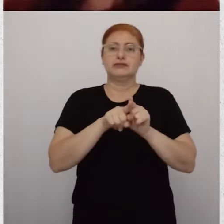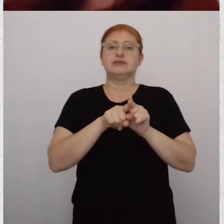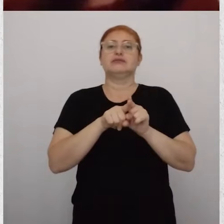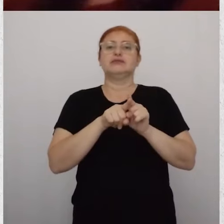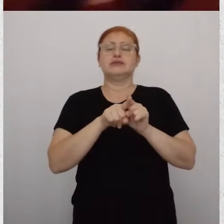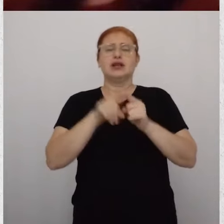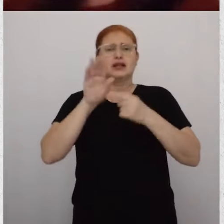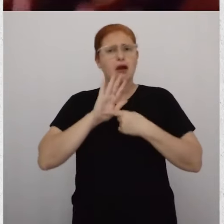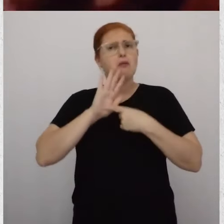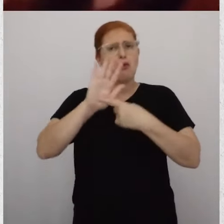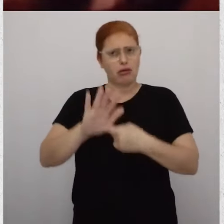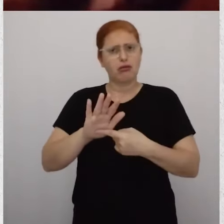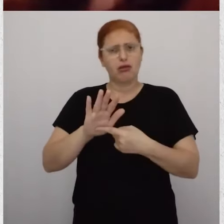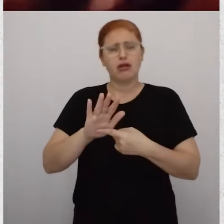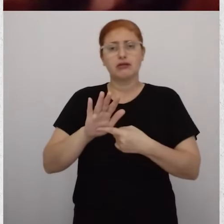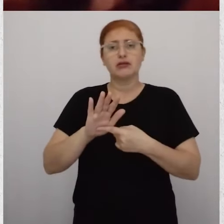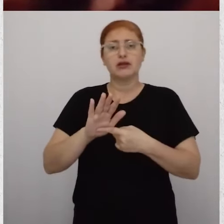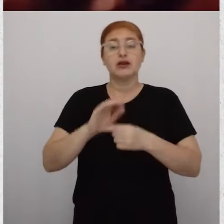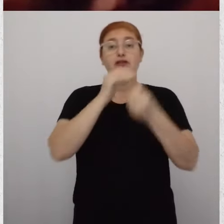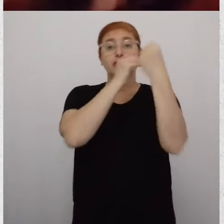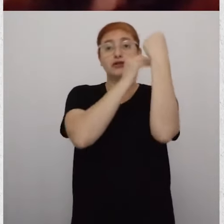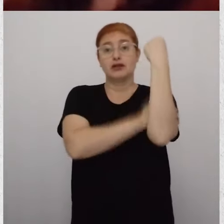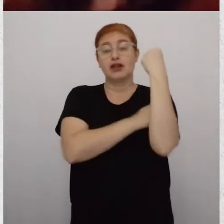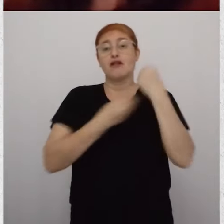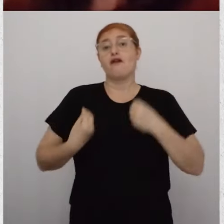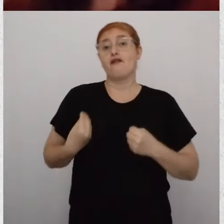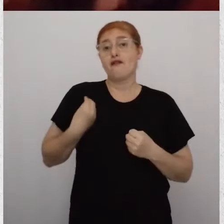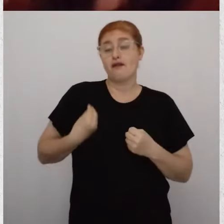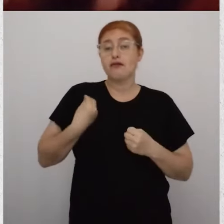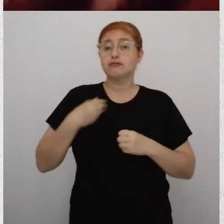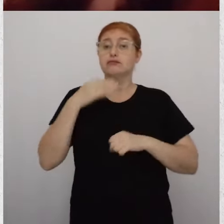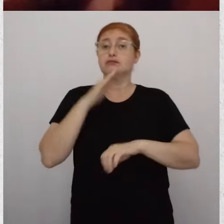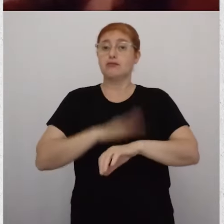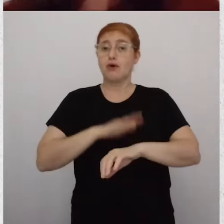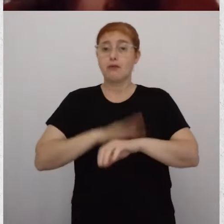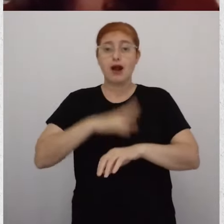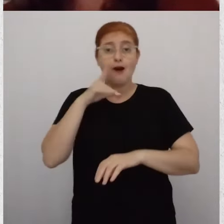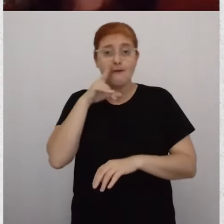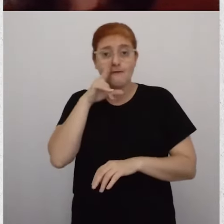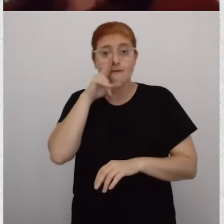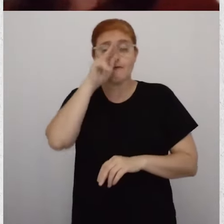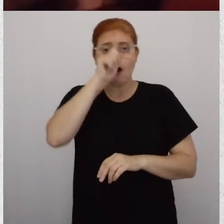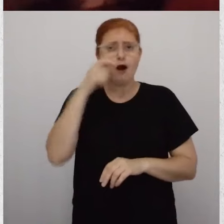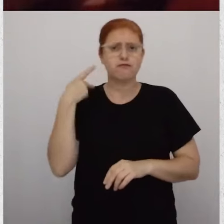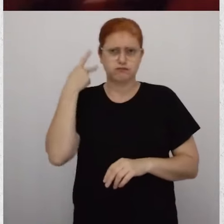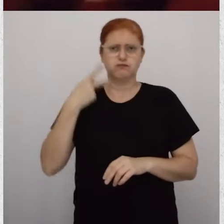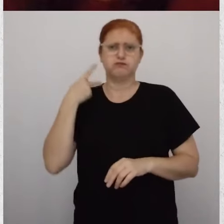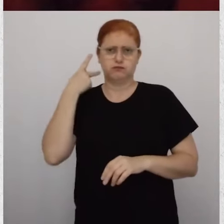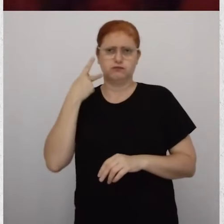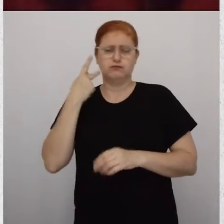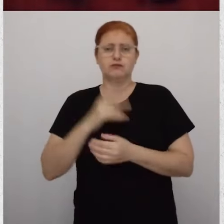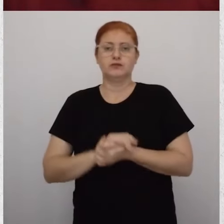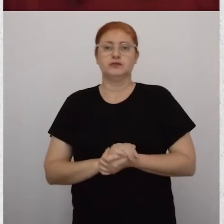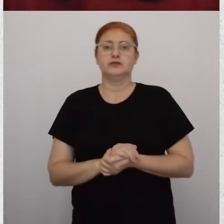trazidas à tona, o feminismo vivia um momento muito forte politicamente, assim,